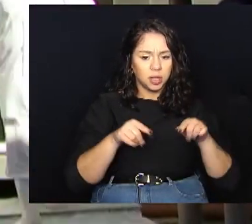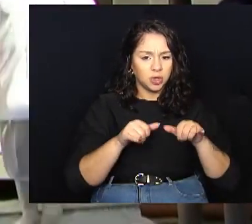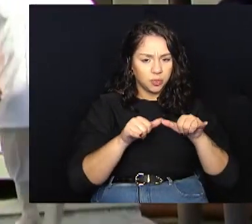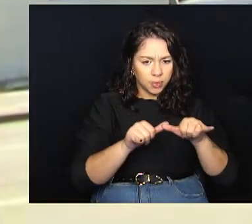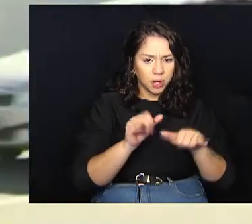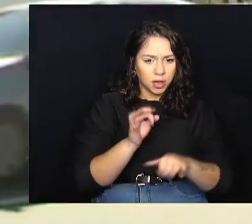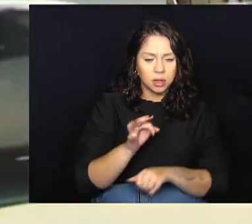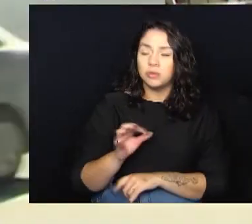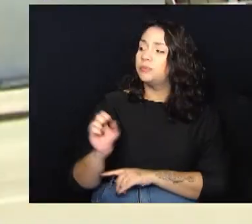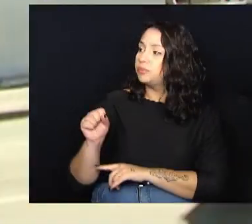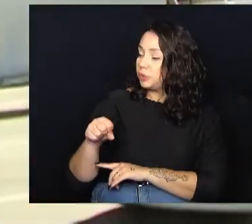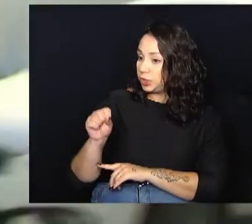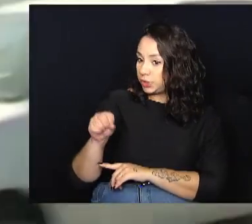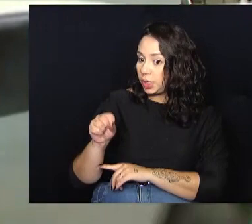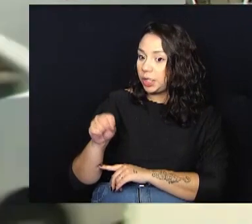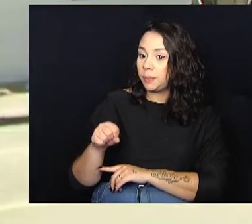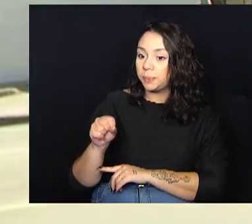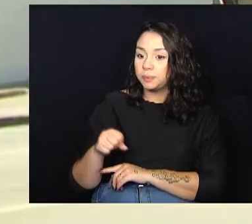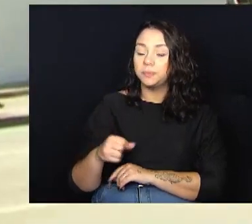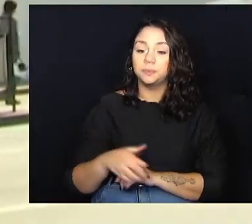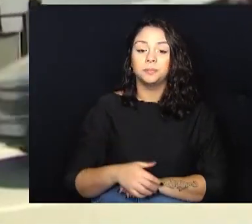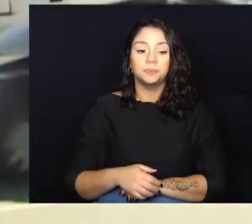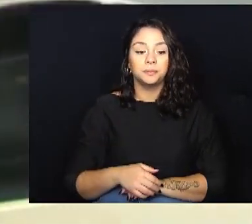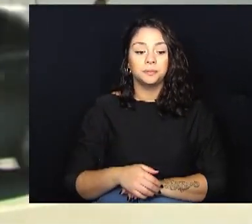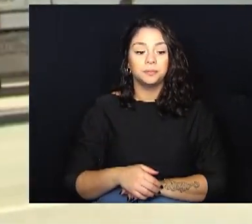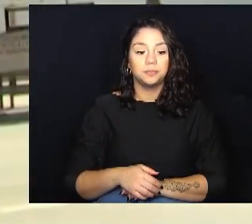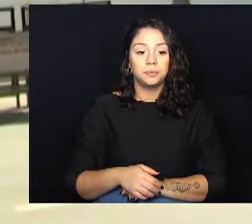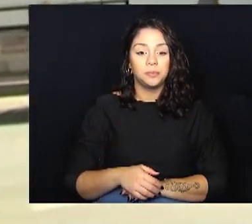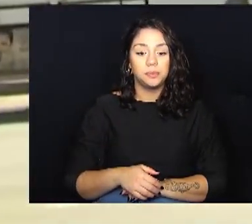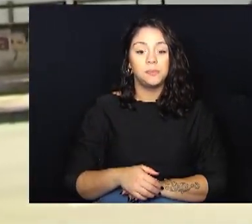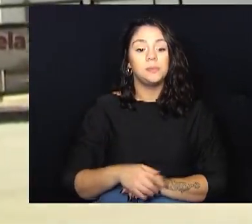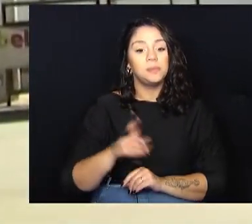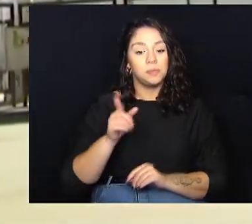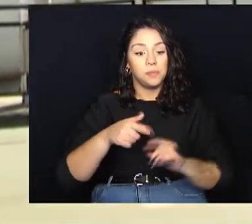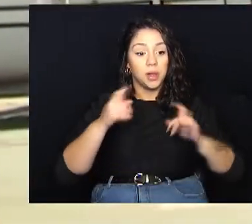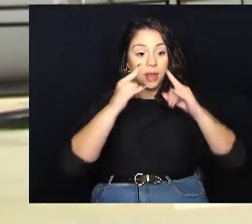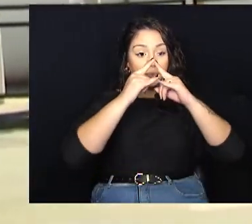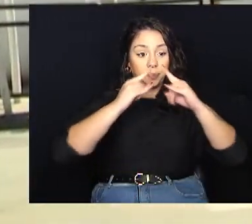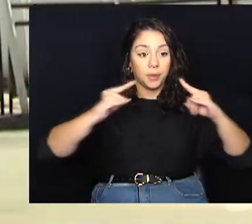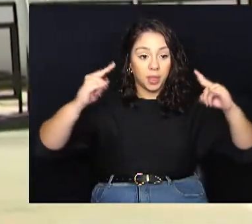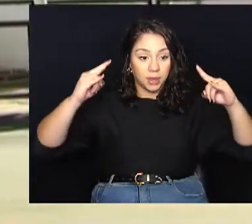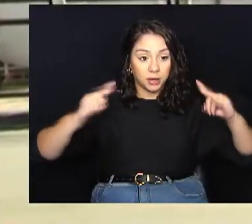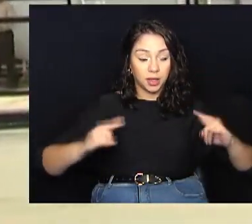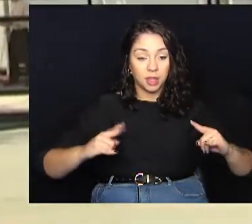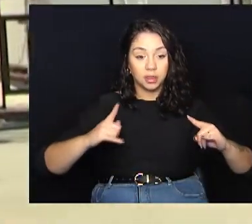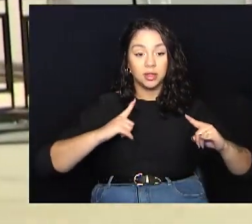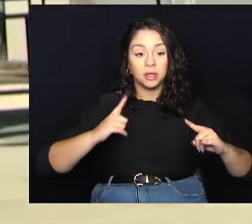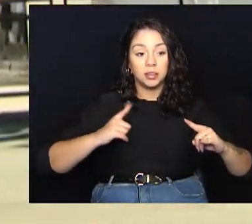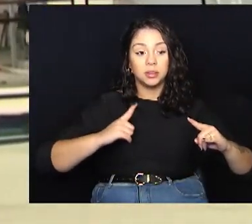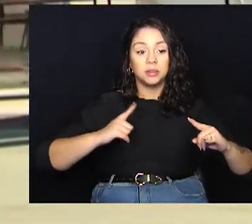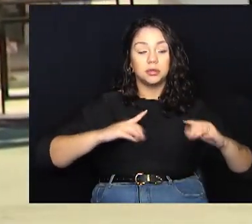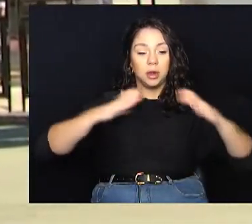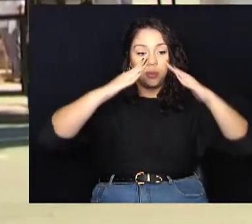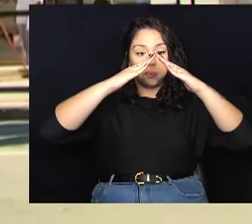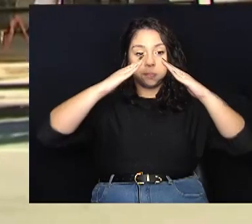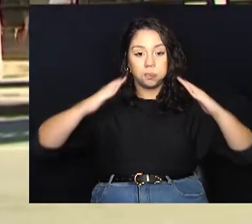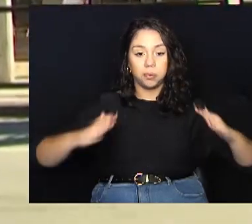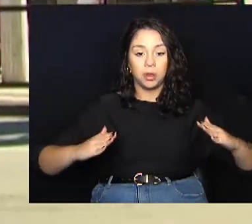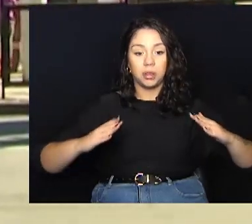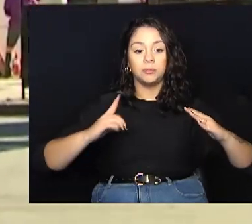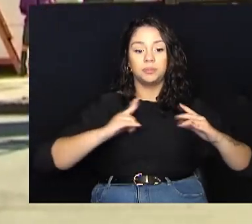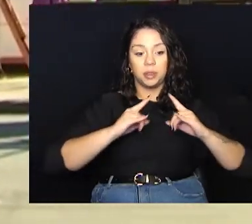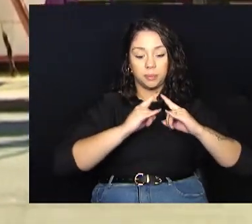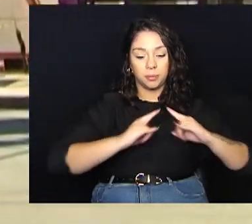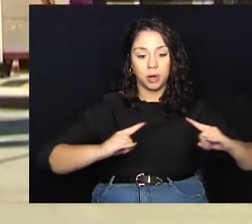Adriano são tendas né um galpão gigante a gente tá vendo nas imagens divisórias